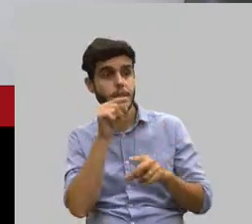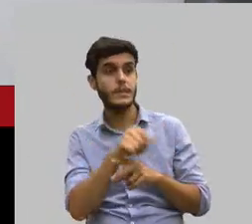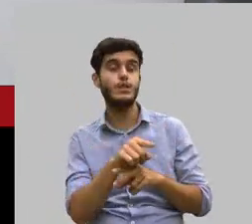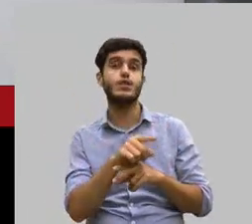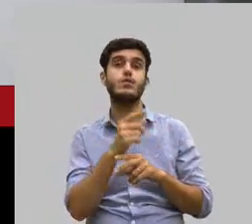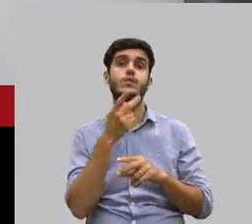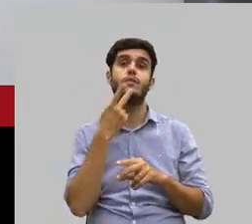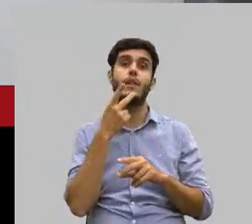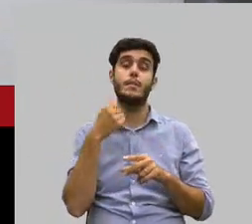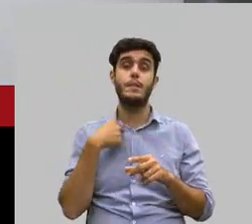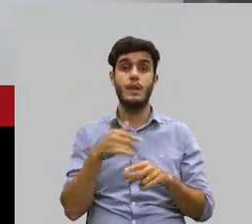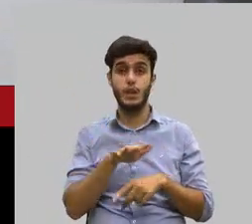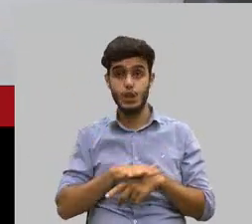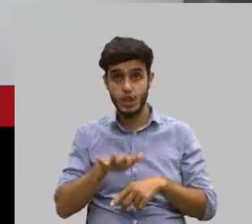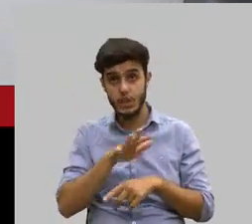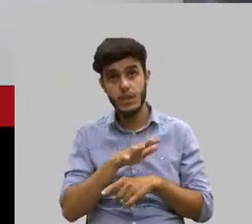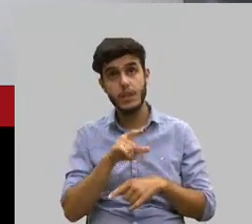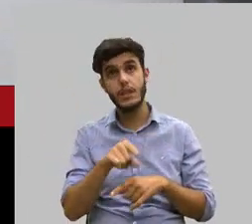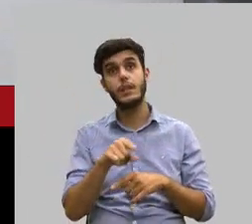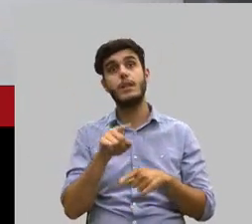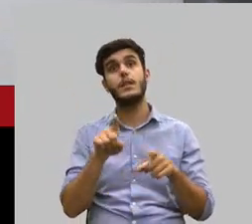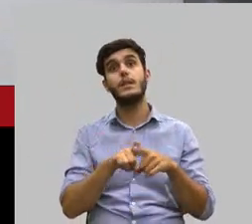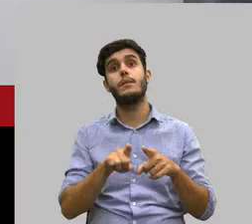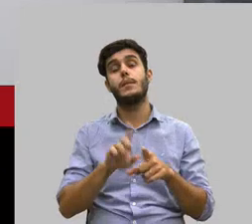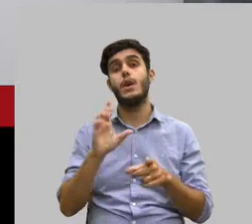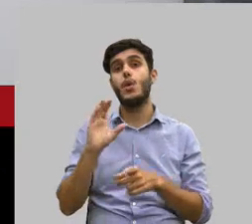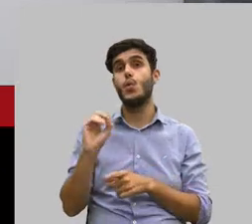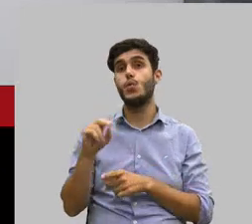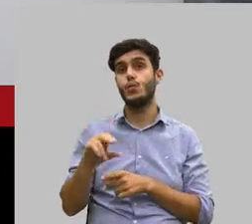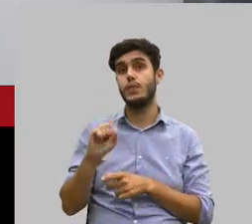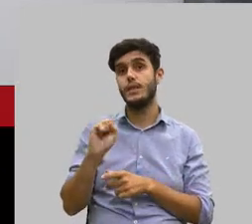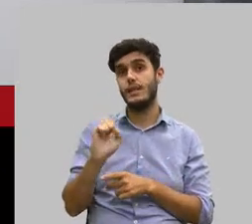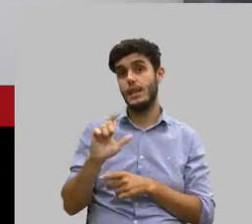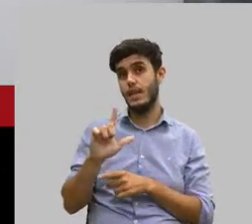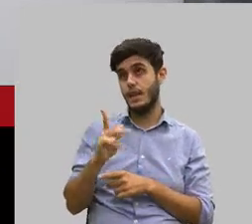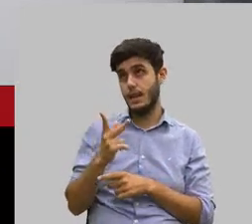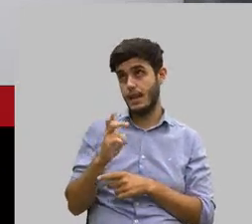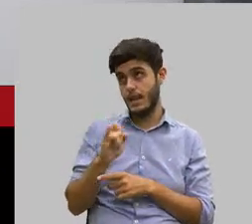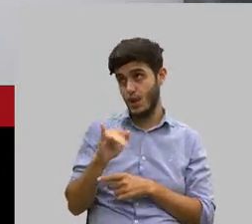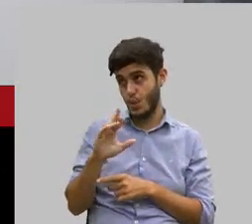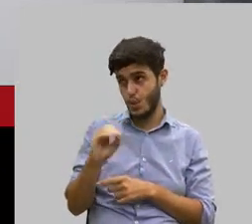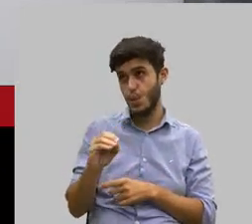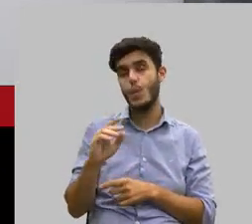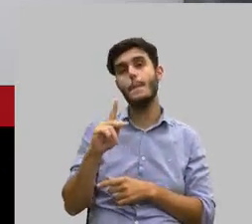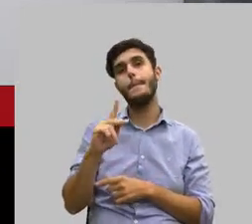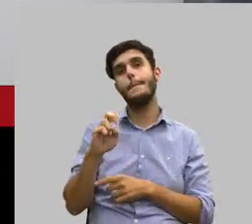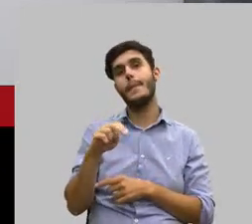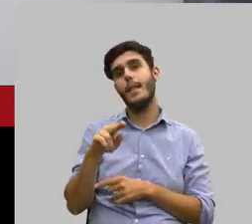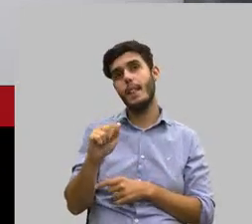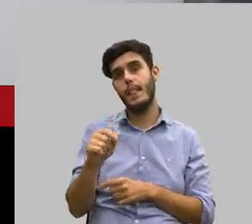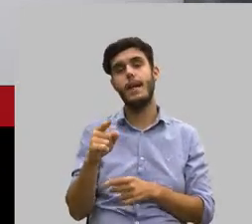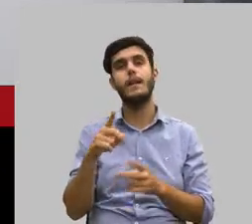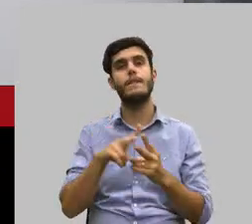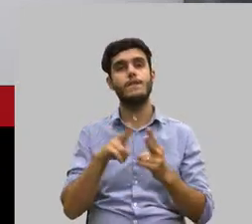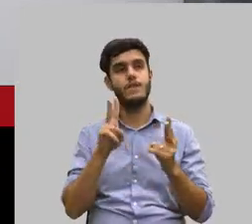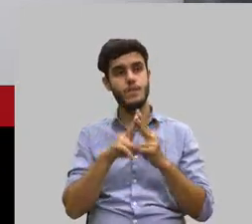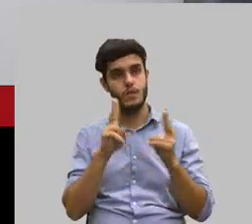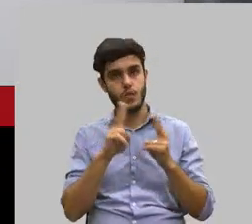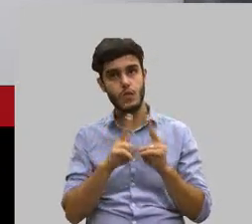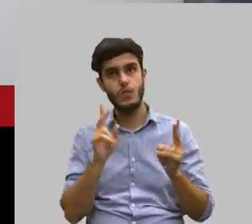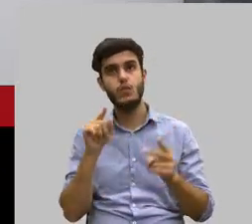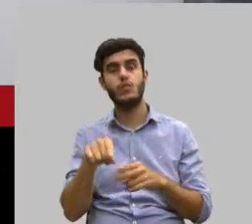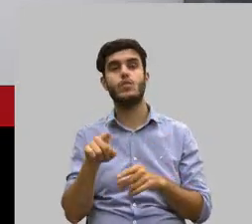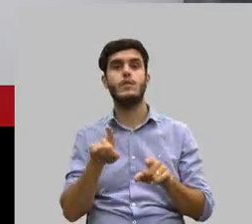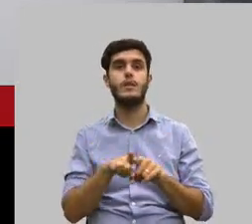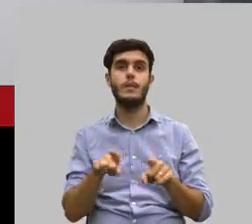que na minha região como em Conselheiro Pena o plantão digital sendo colocado a gente vê como aquilo tem